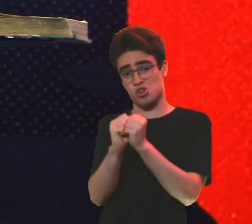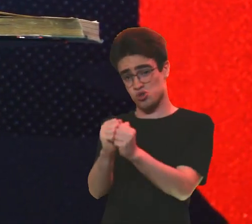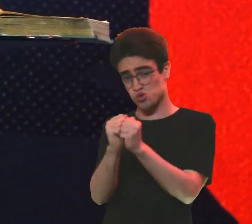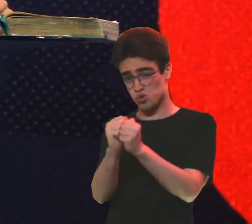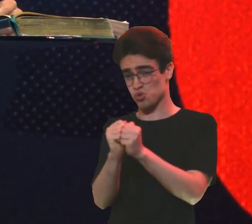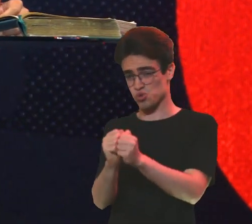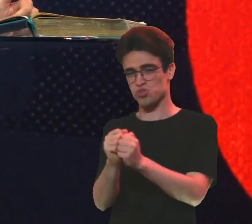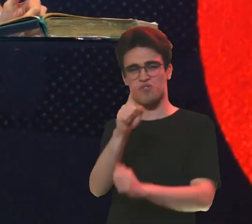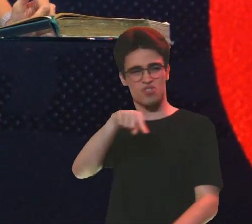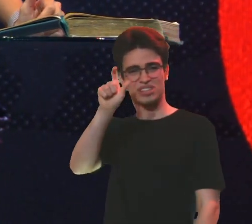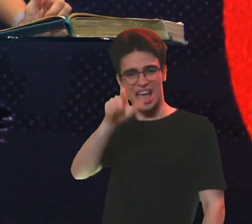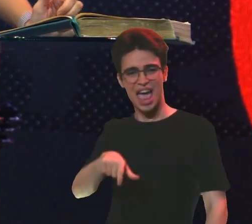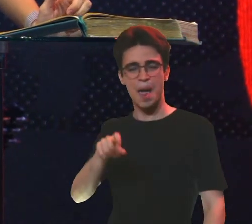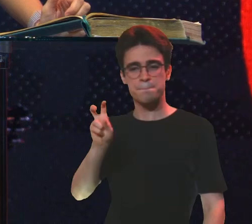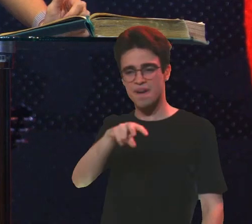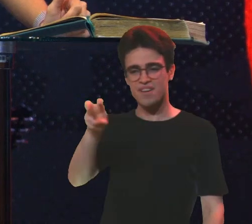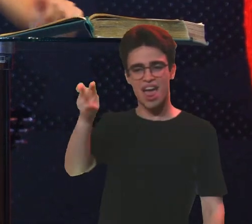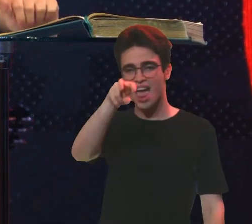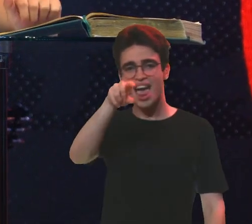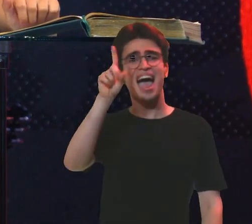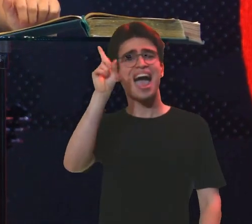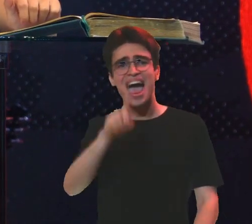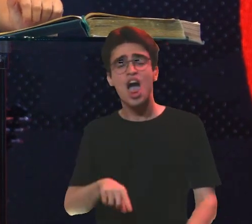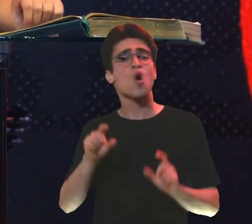um peregrino é um privilégio.